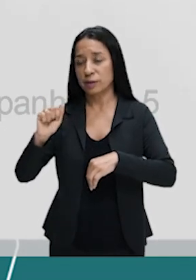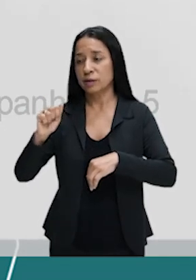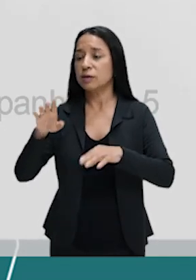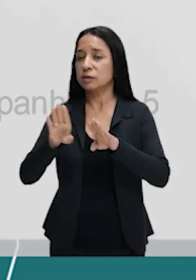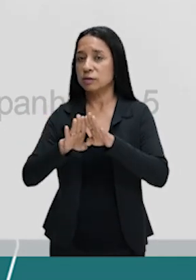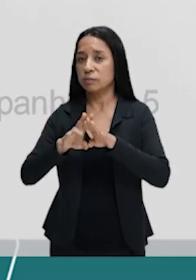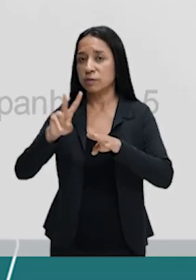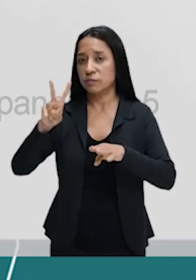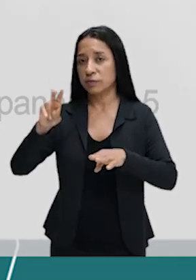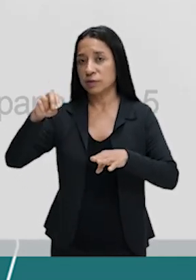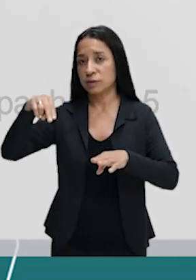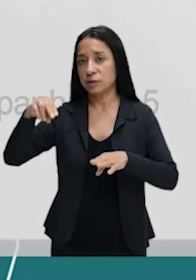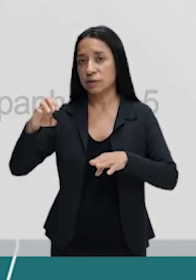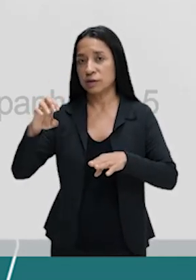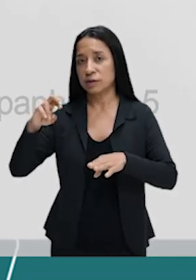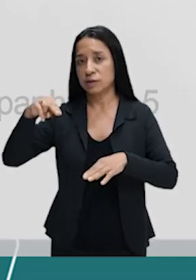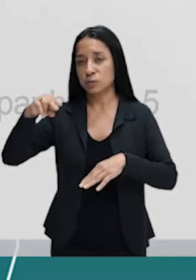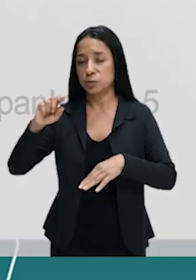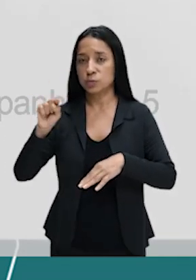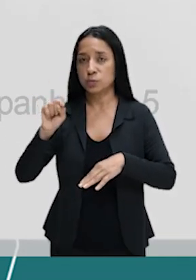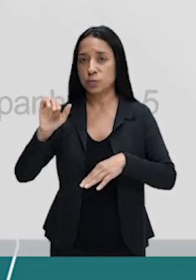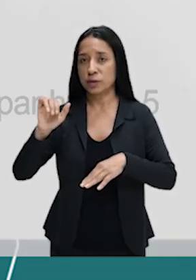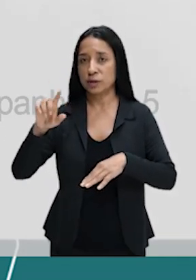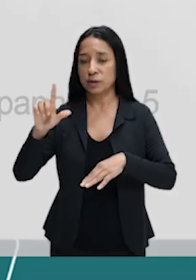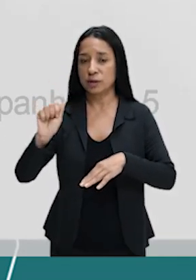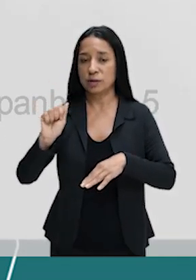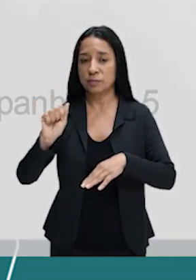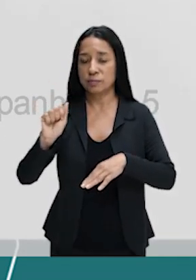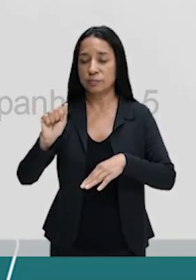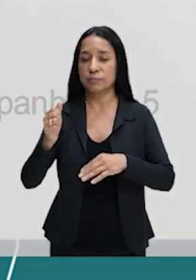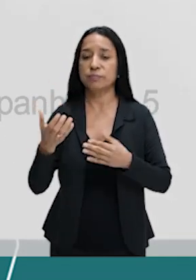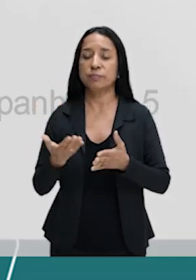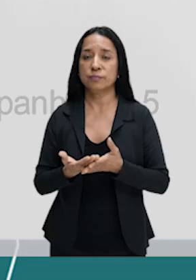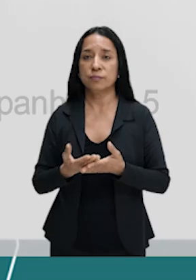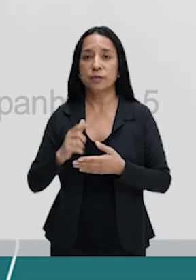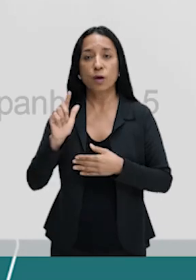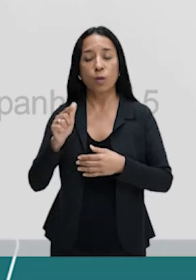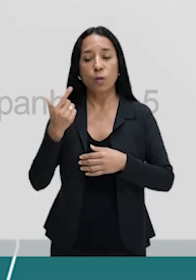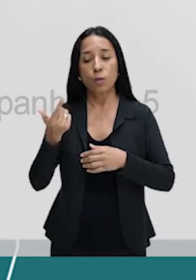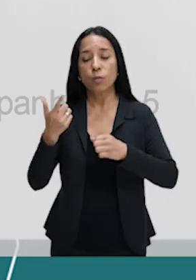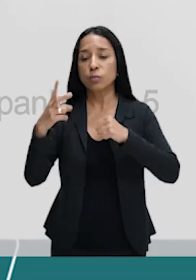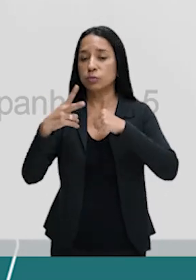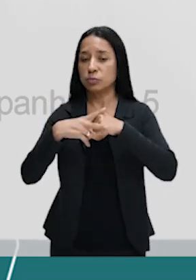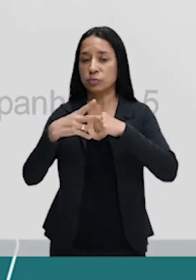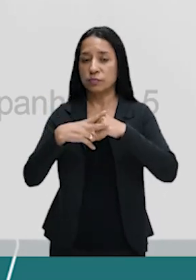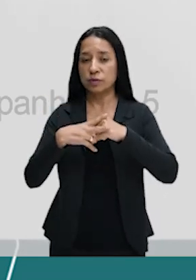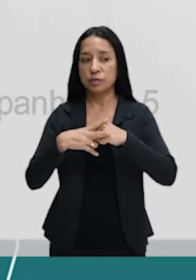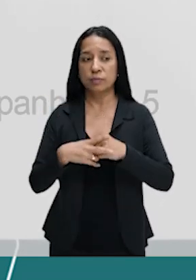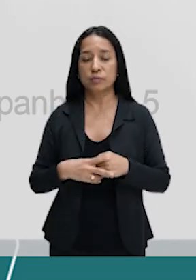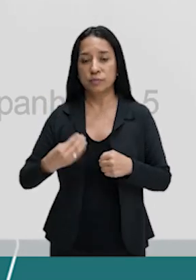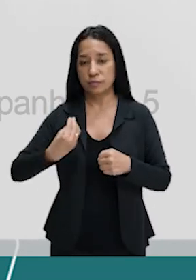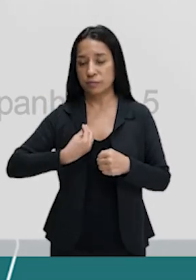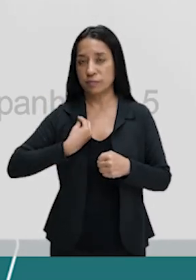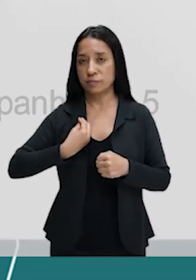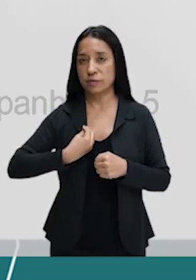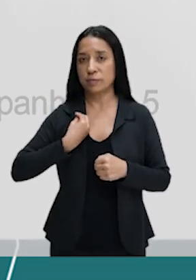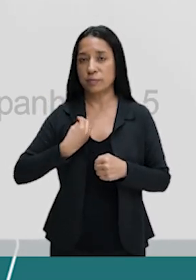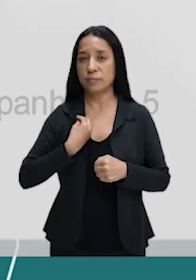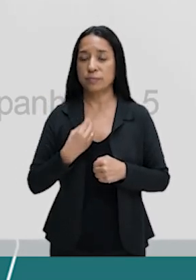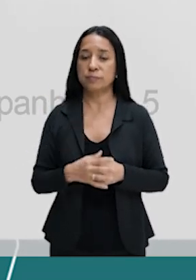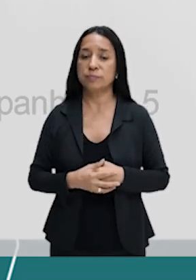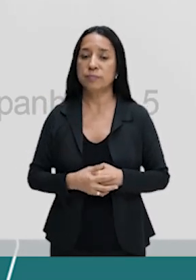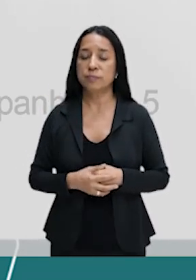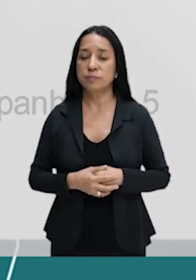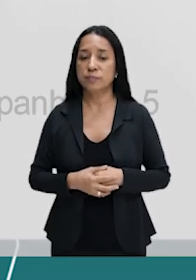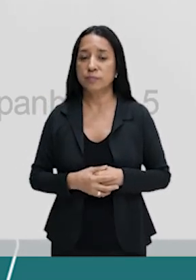viver, tá? Que se escreve vivir, porém se pronuncia com aquela regrinha do V, tá? Que